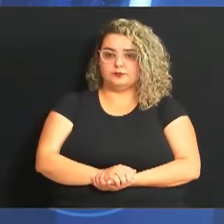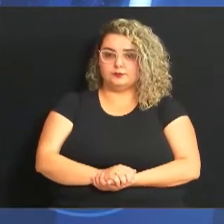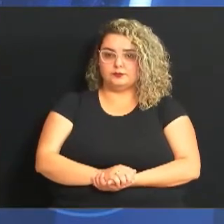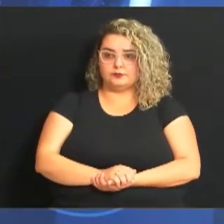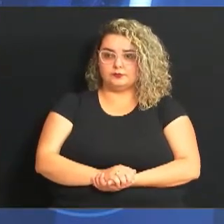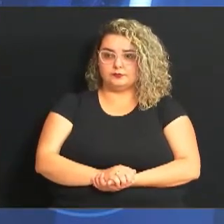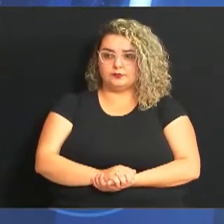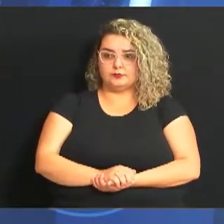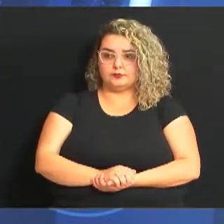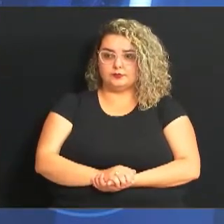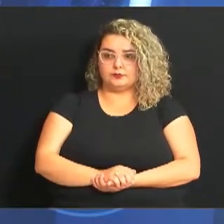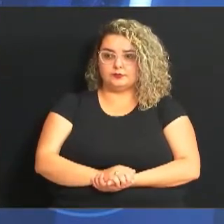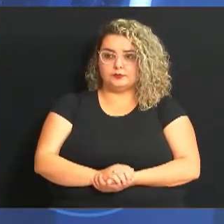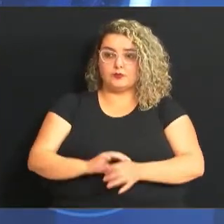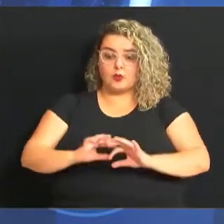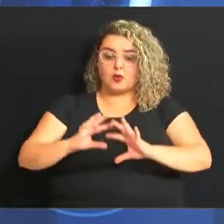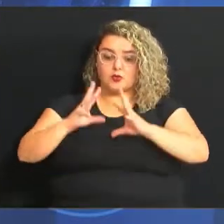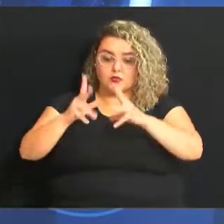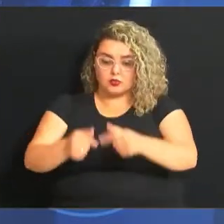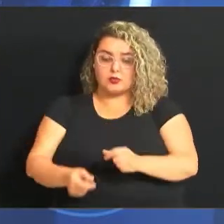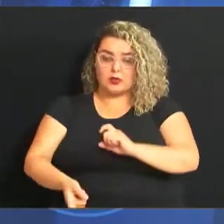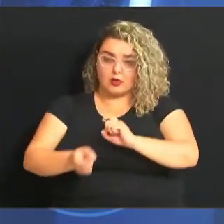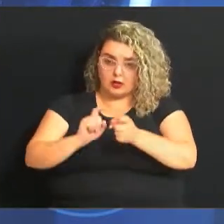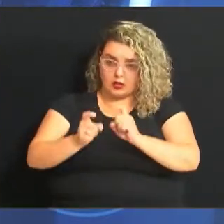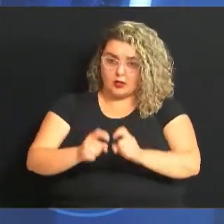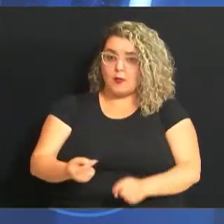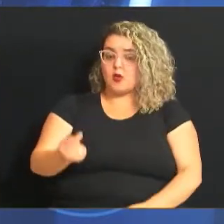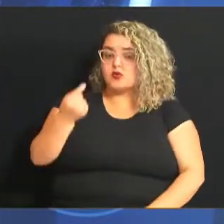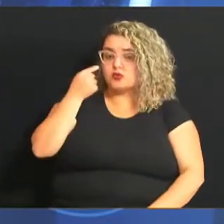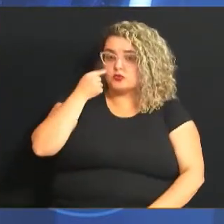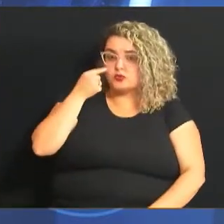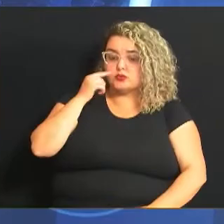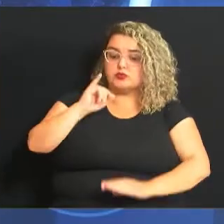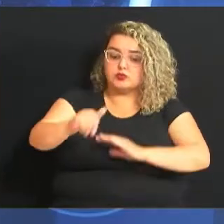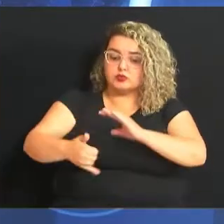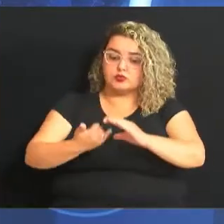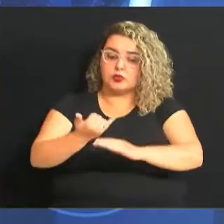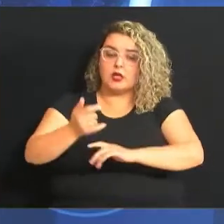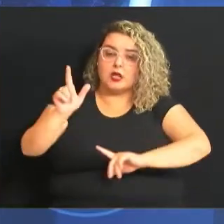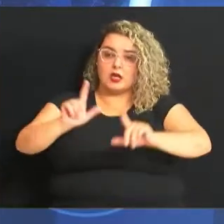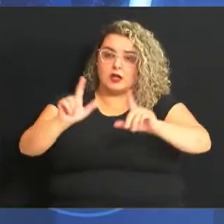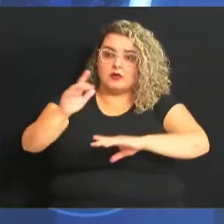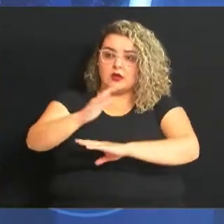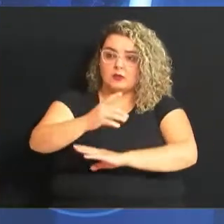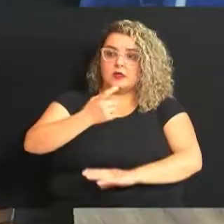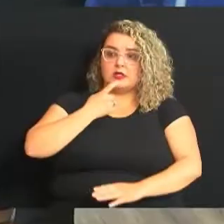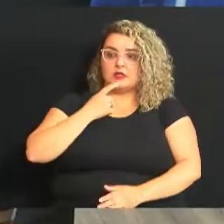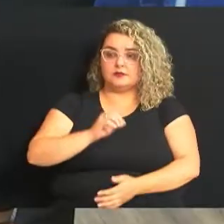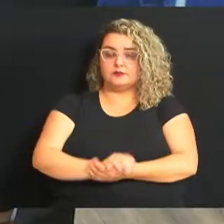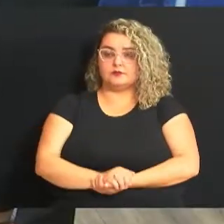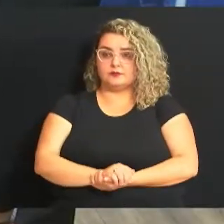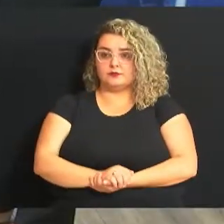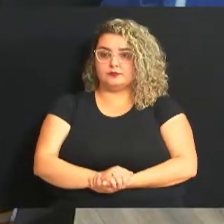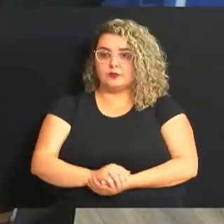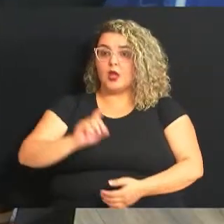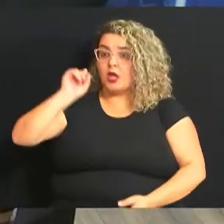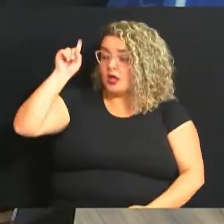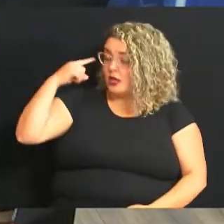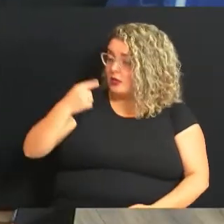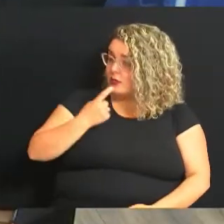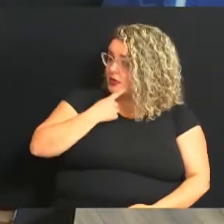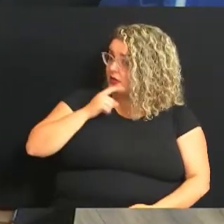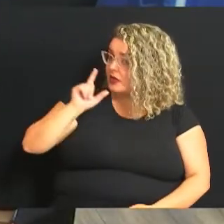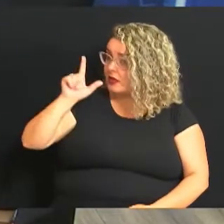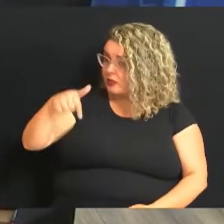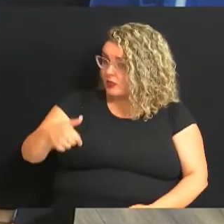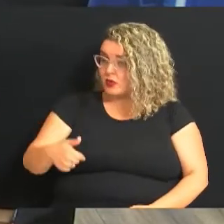A íntegra desta reunião você pode conferir lá no youtube.com/TV Câmara Campinas. E Mirna Abreu, logo depois